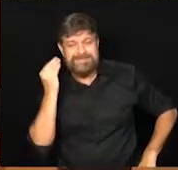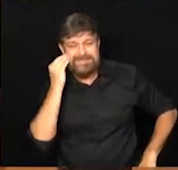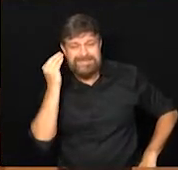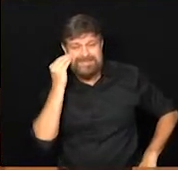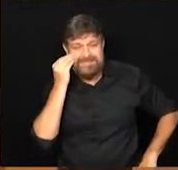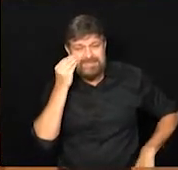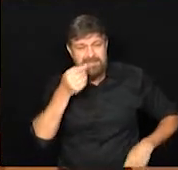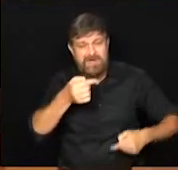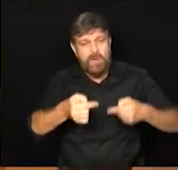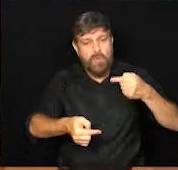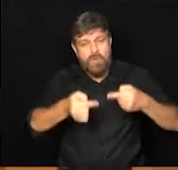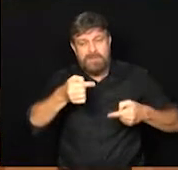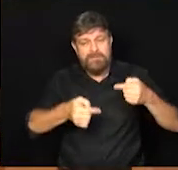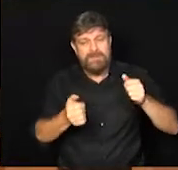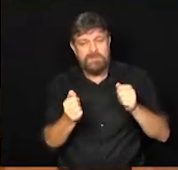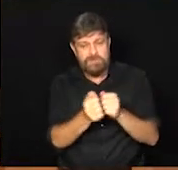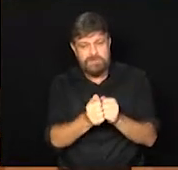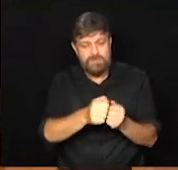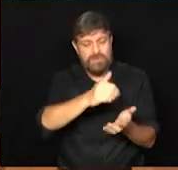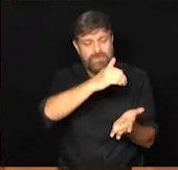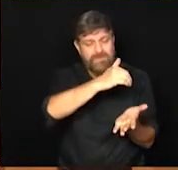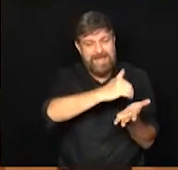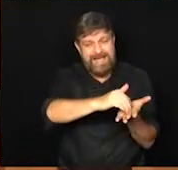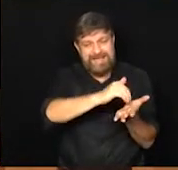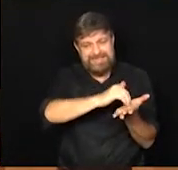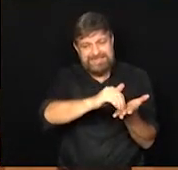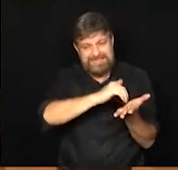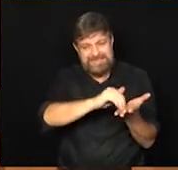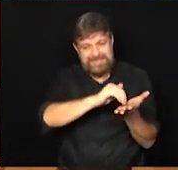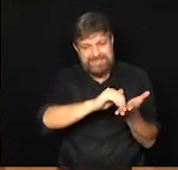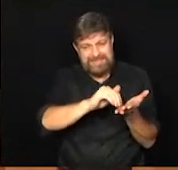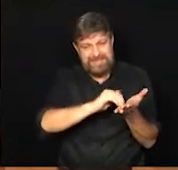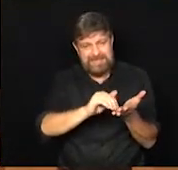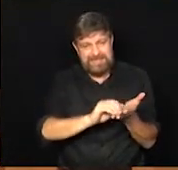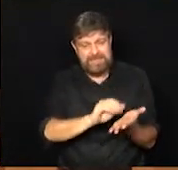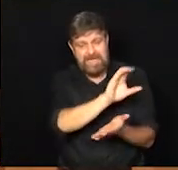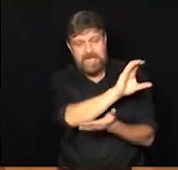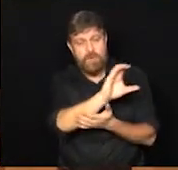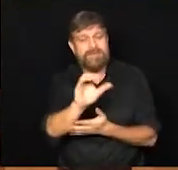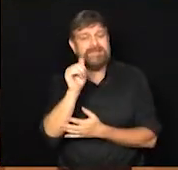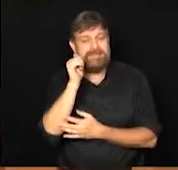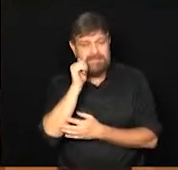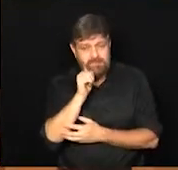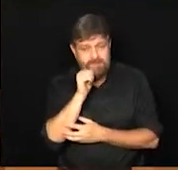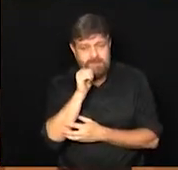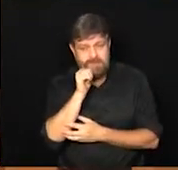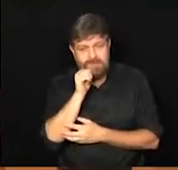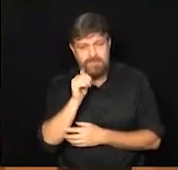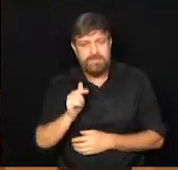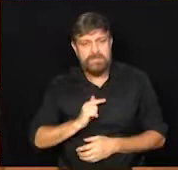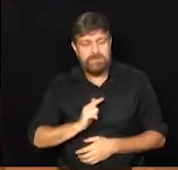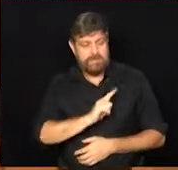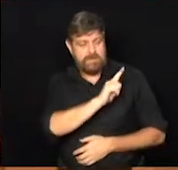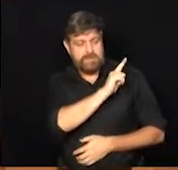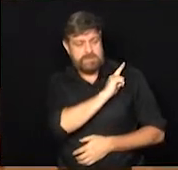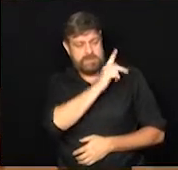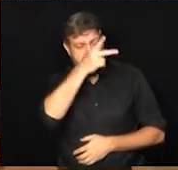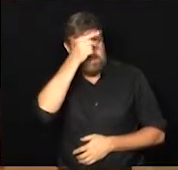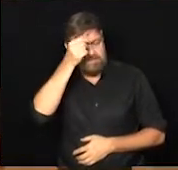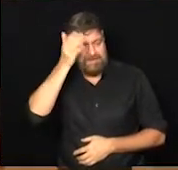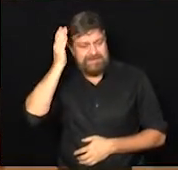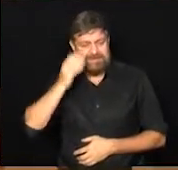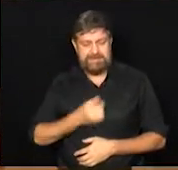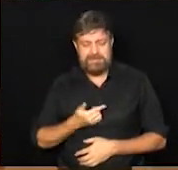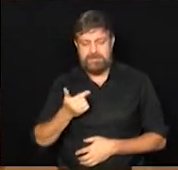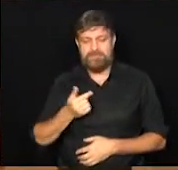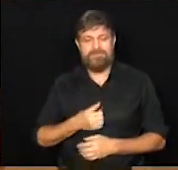debate, o diálogo com a Secretaria e com a Coordenadoria da Mulher, com a nova gestão, desde o semestre passado,